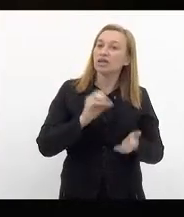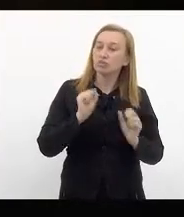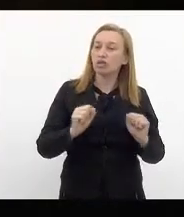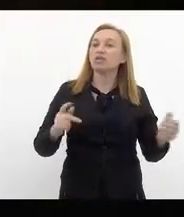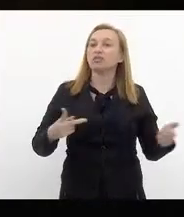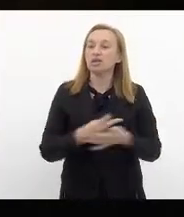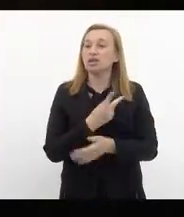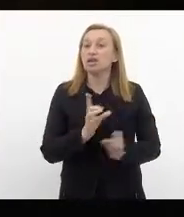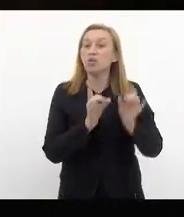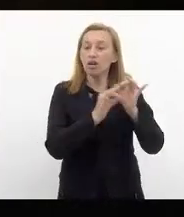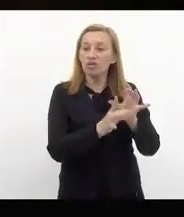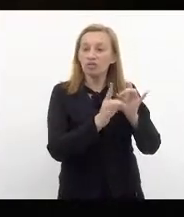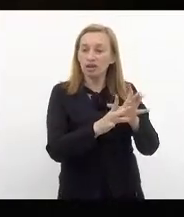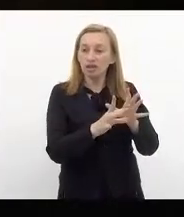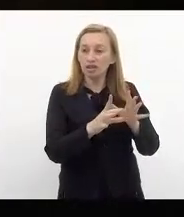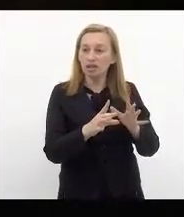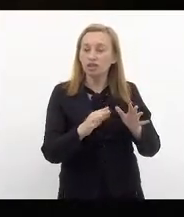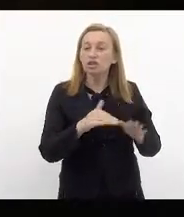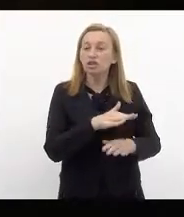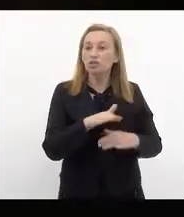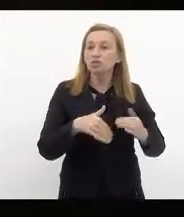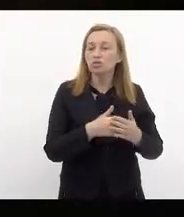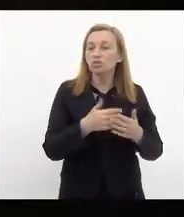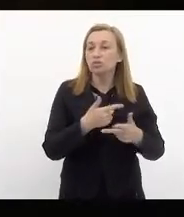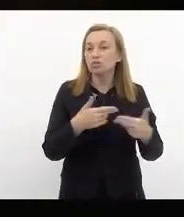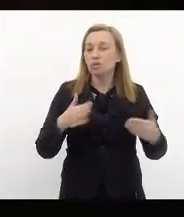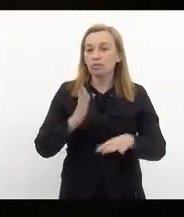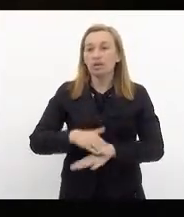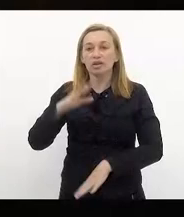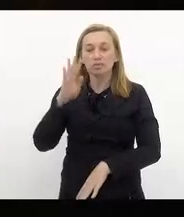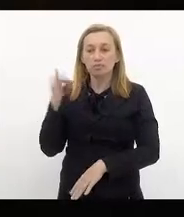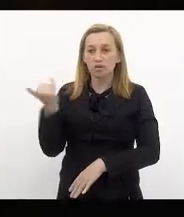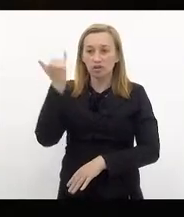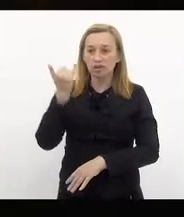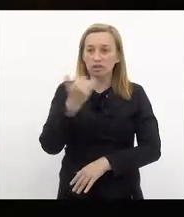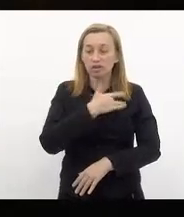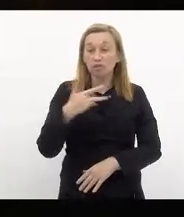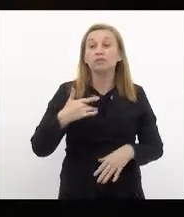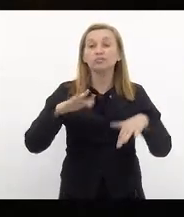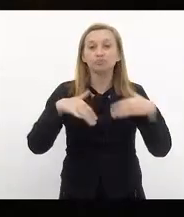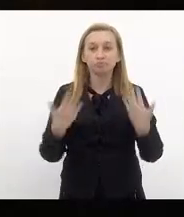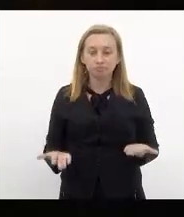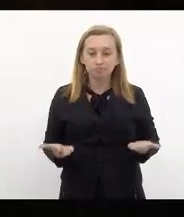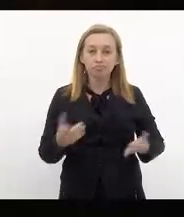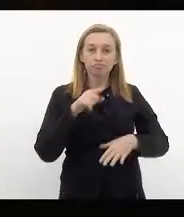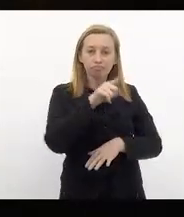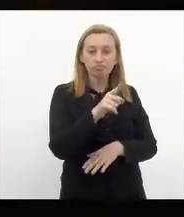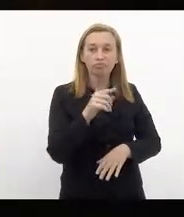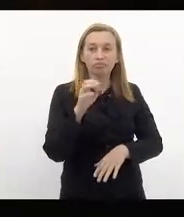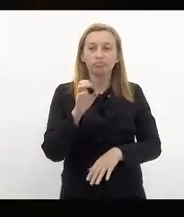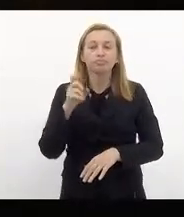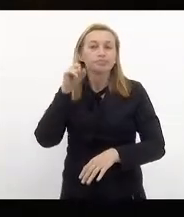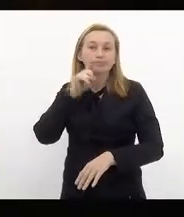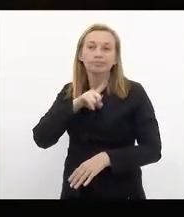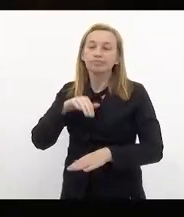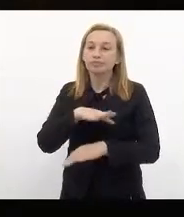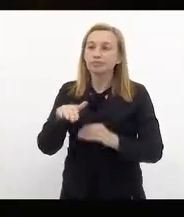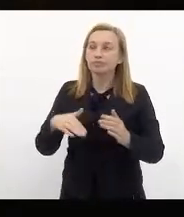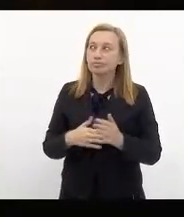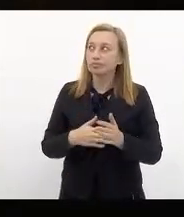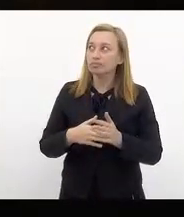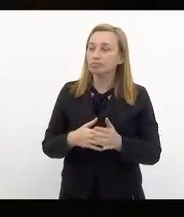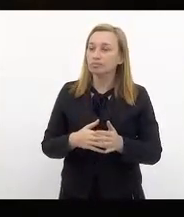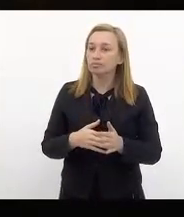de privatização dos nossos bens mais essenciais à saúde. Então, lá nos Estados Unidos, que tem toda essa